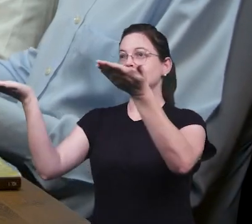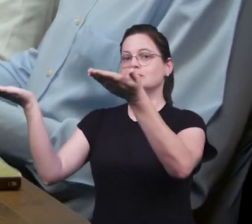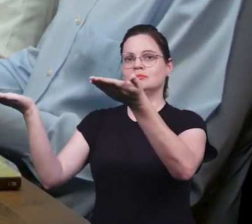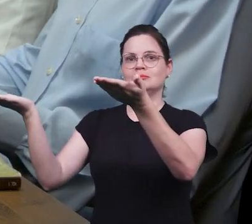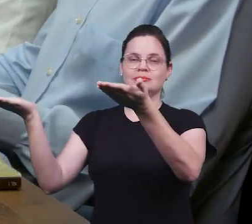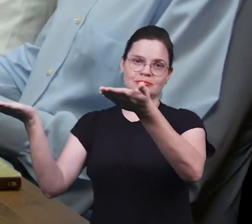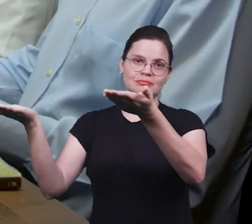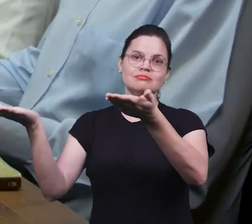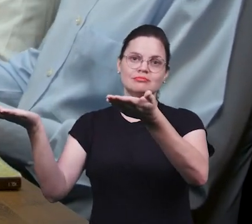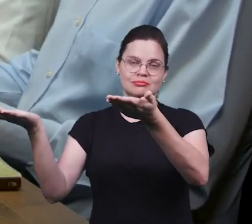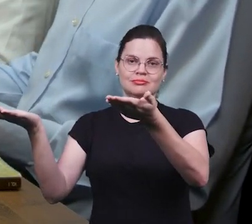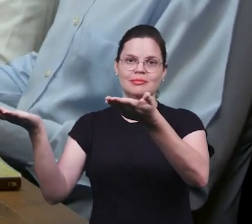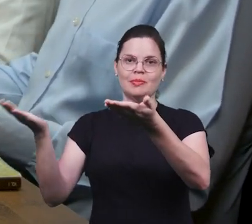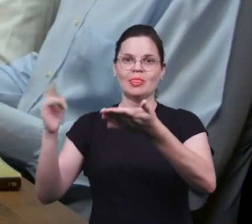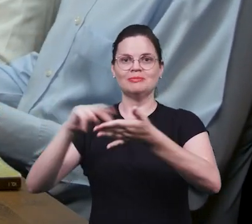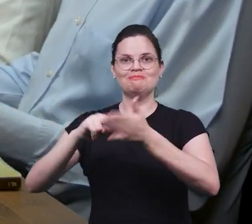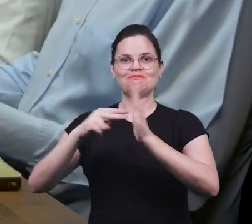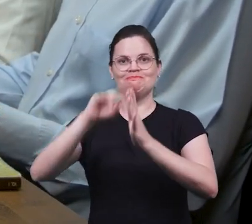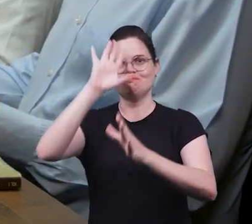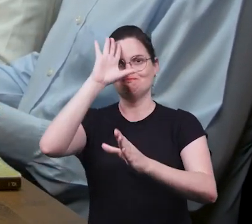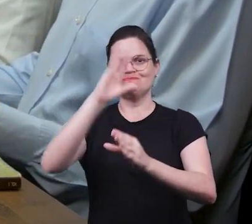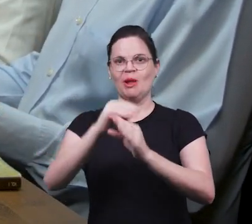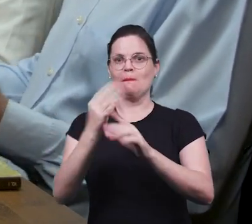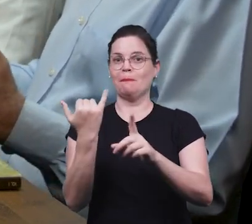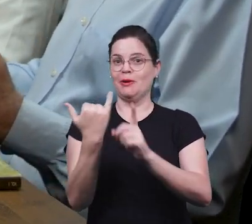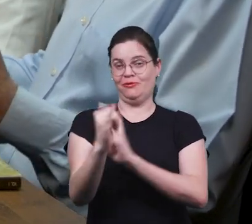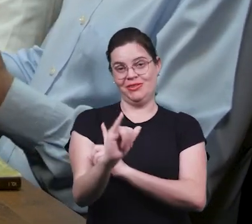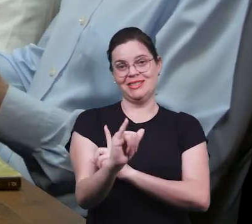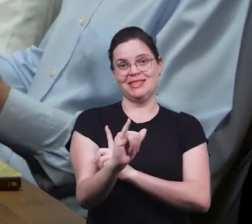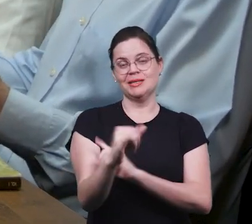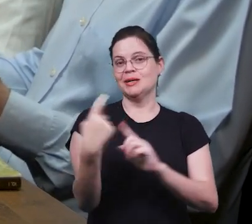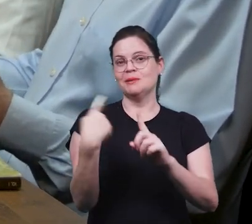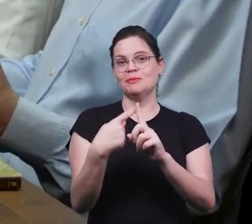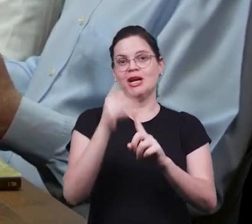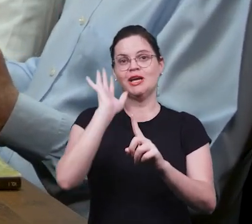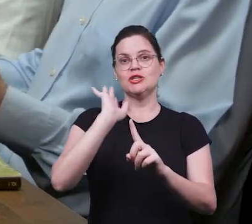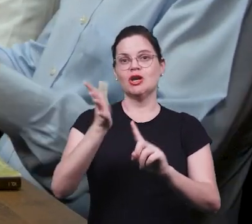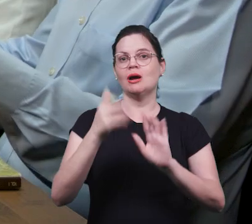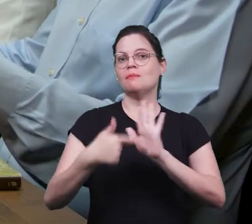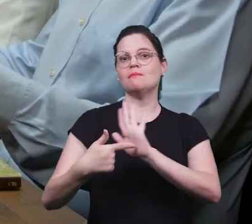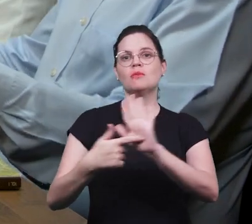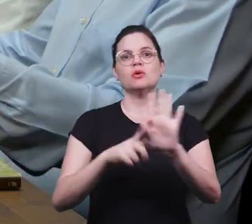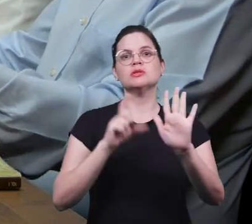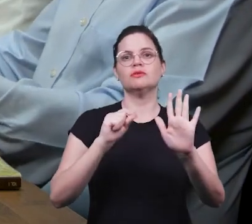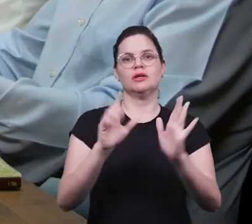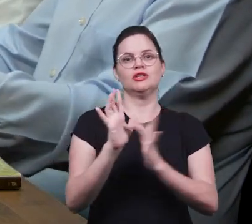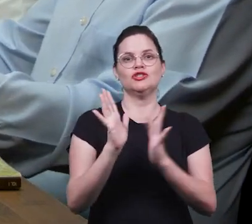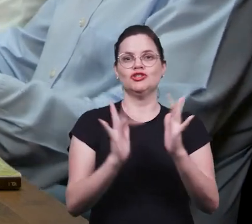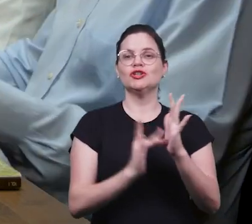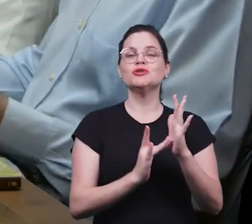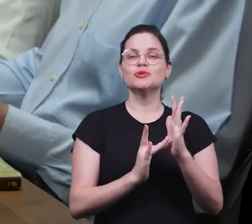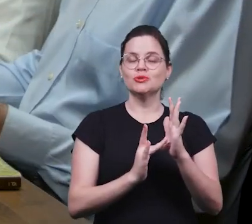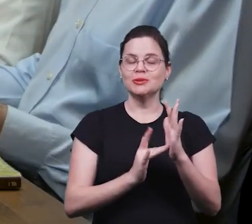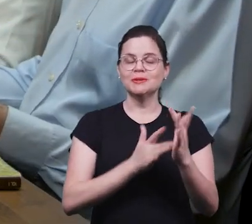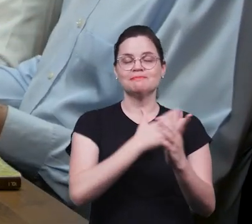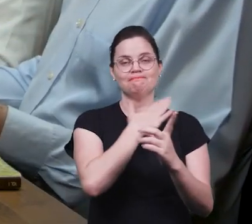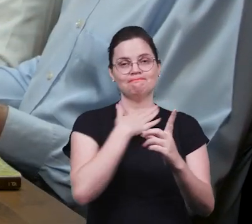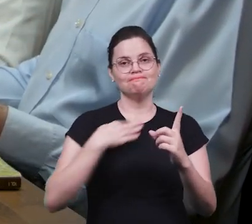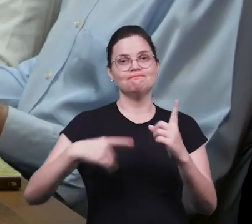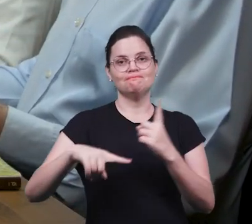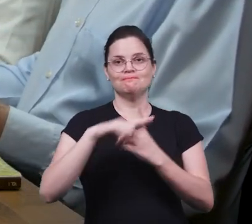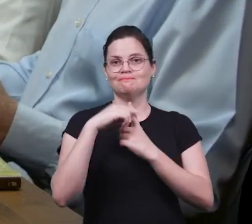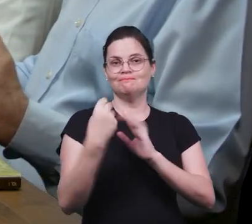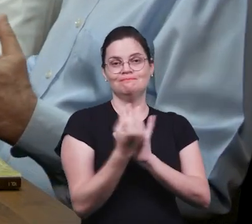era um culto profético, esse culto, né? Que apontava para o sacrifício de Jesus